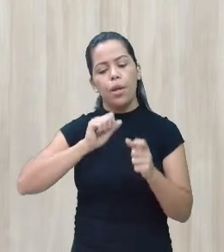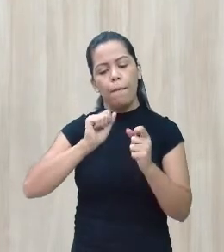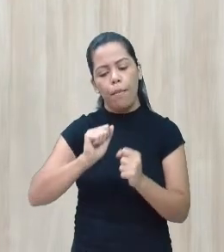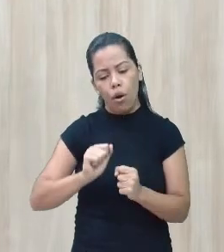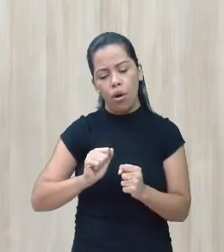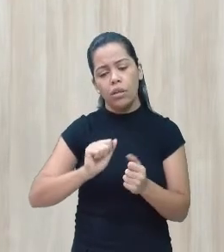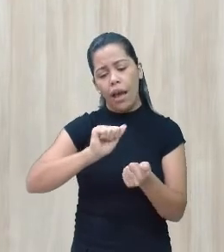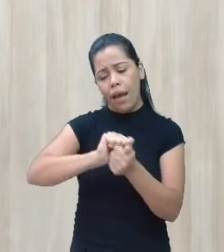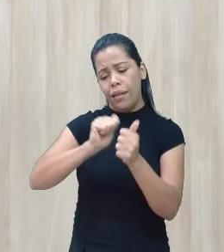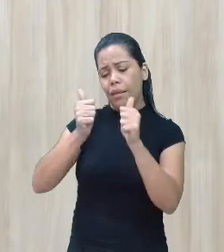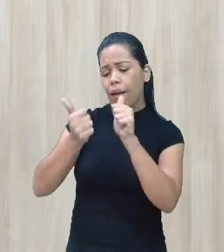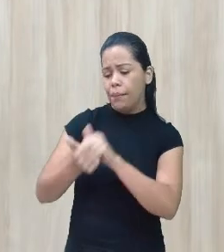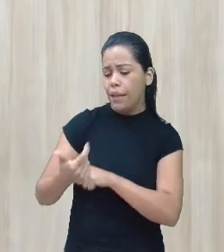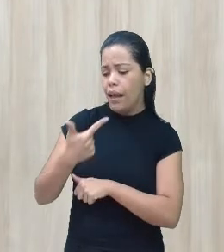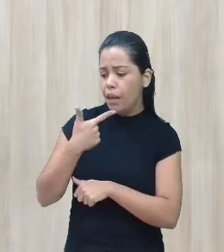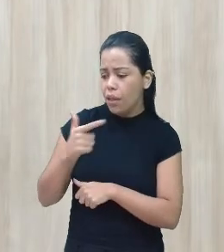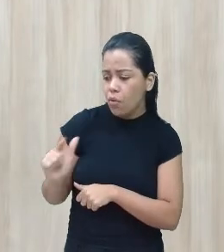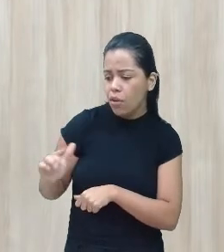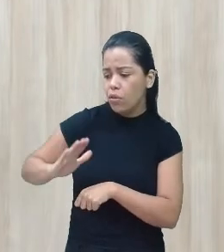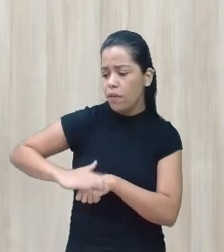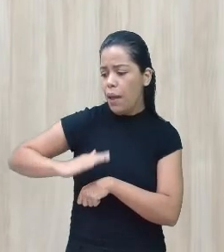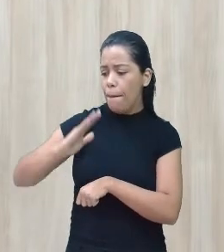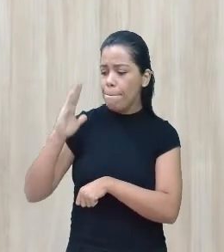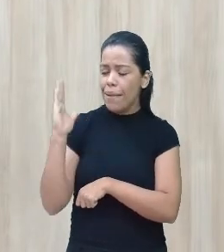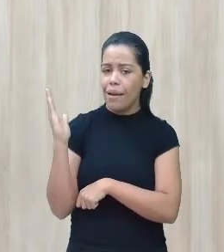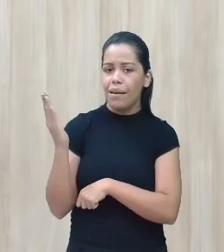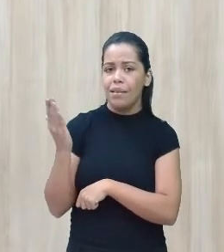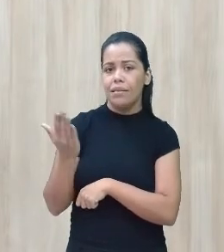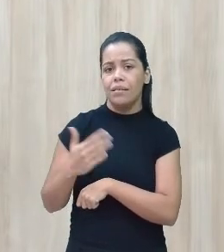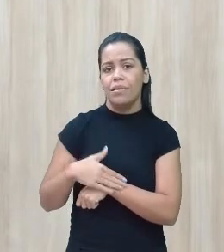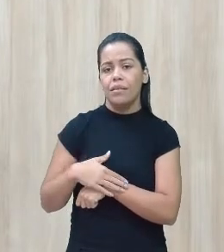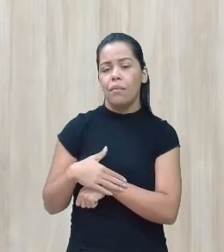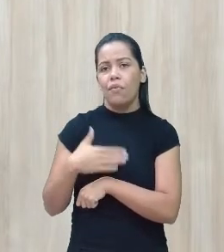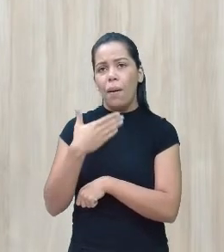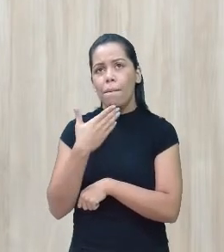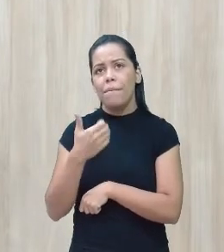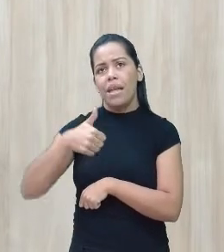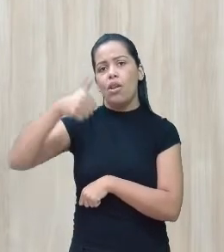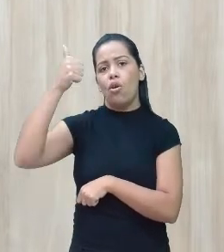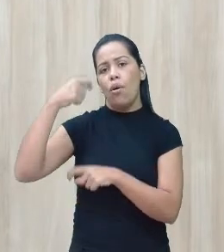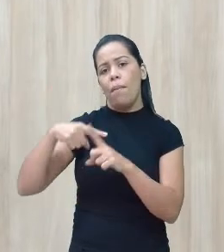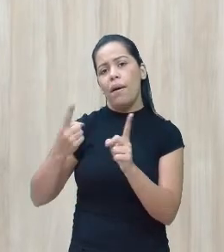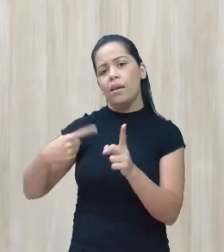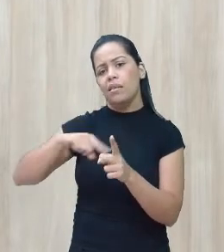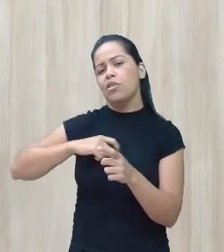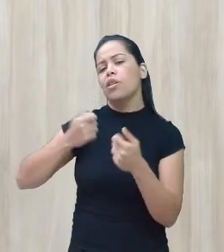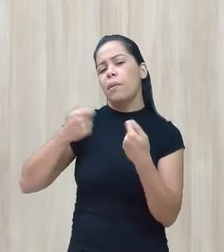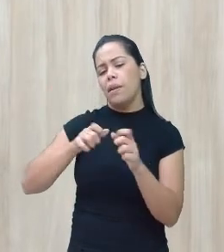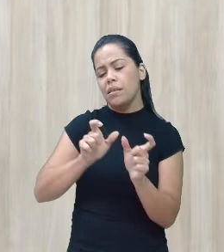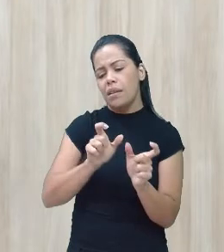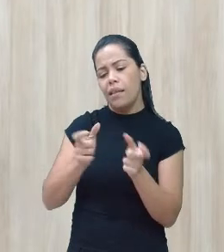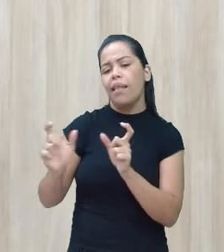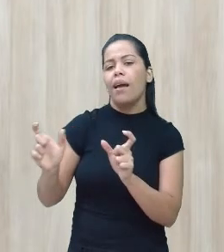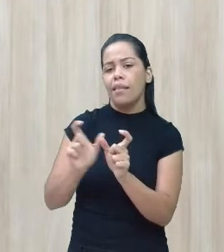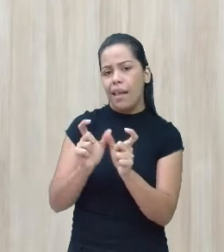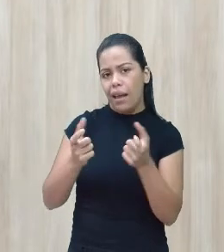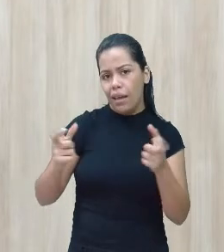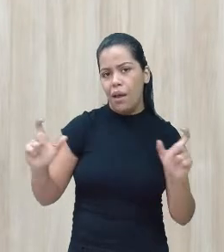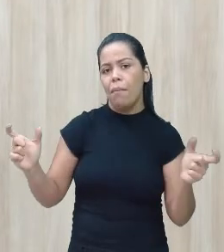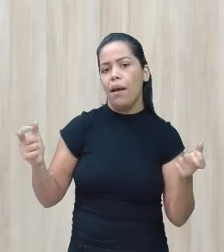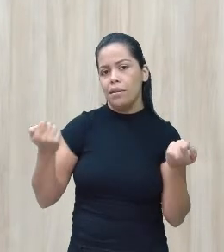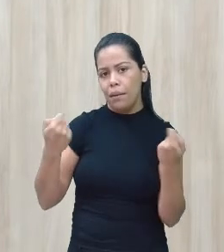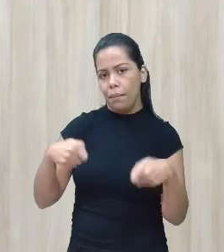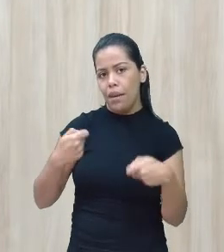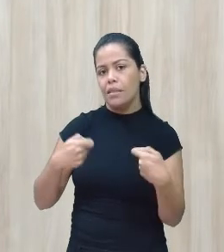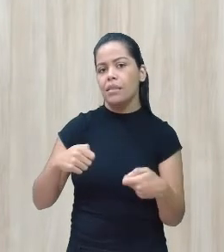torná-la mais acessível e agradável, mas a gente vai precisar da gramática, a gente vai precisar voltar para a língua padrão,